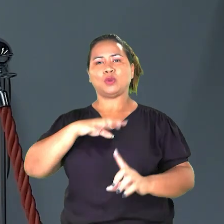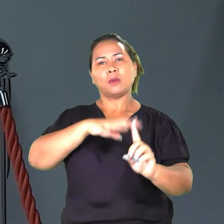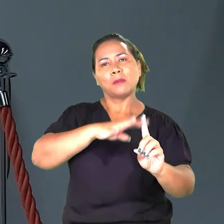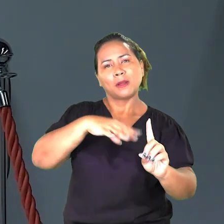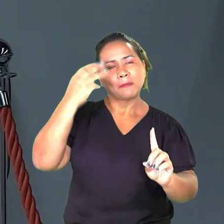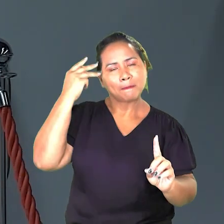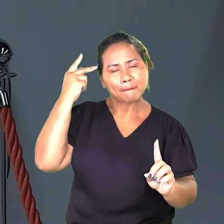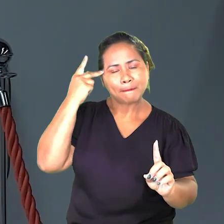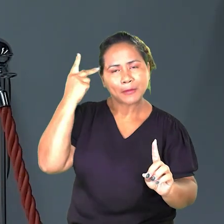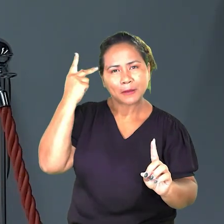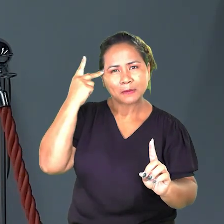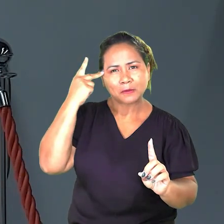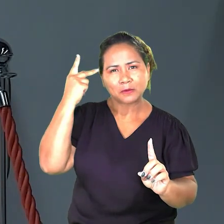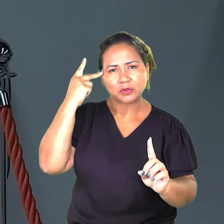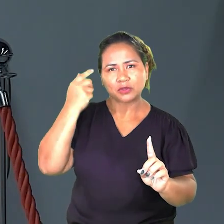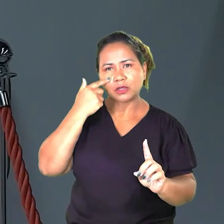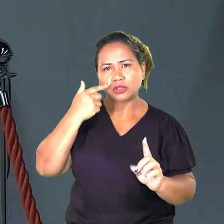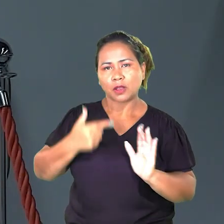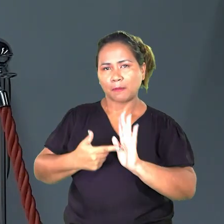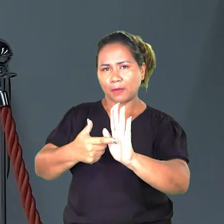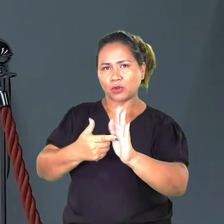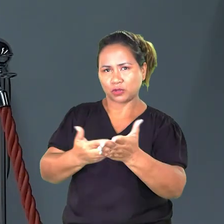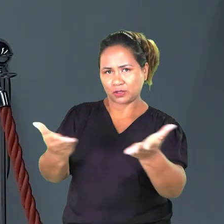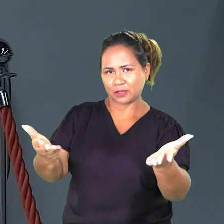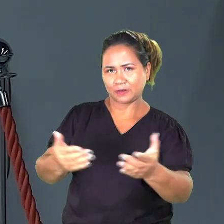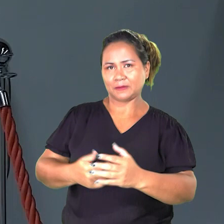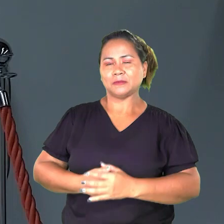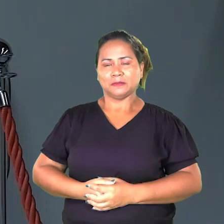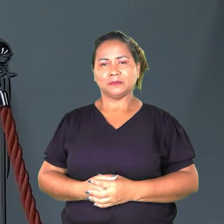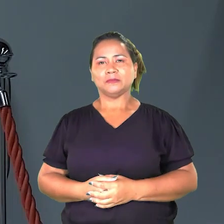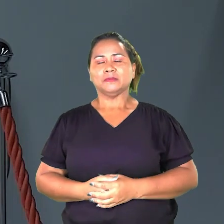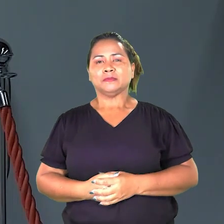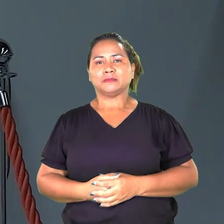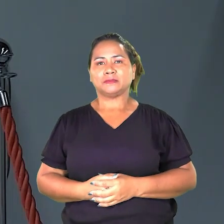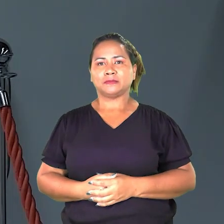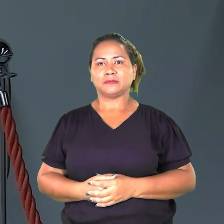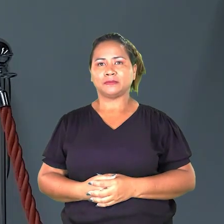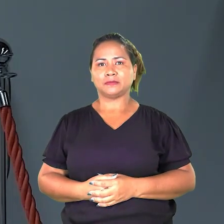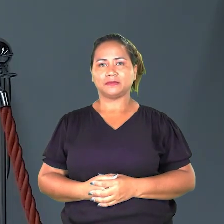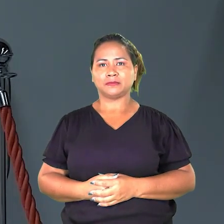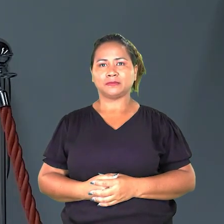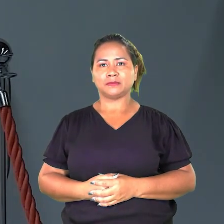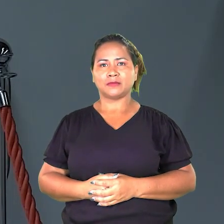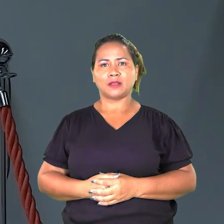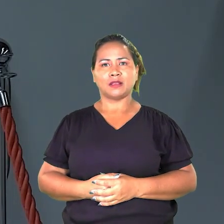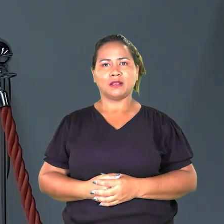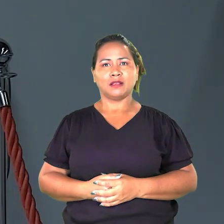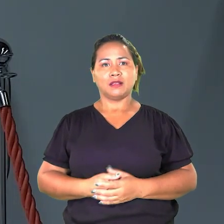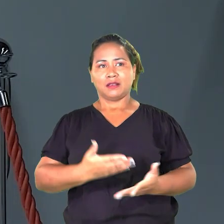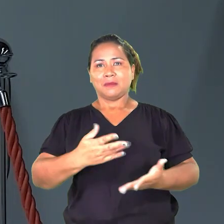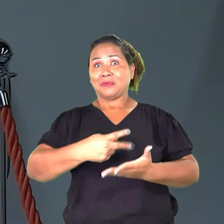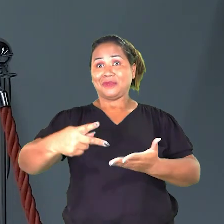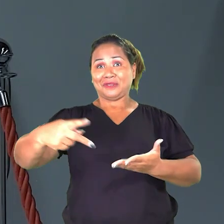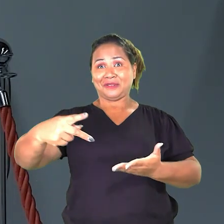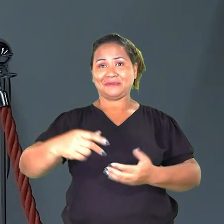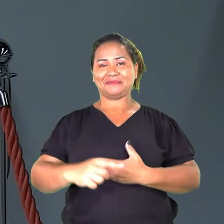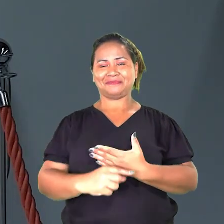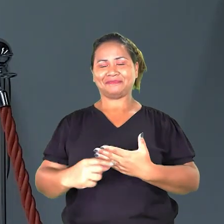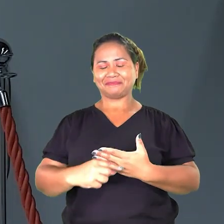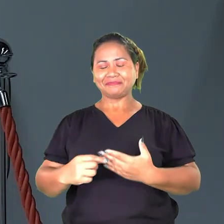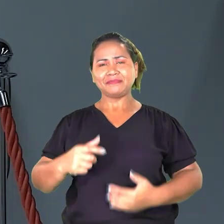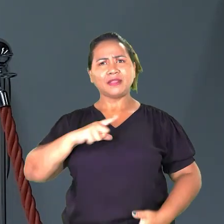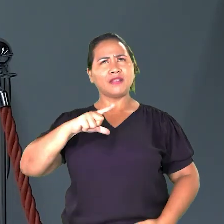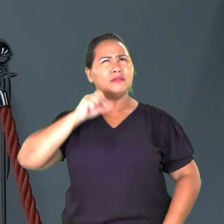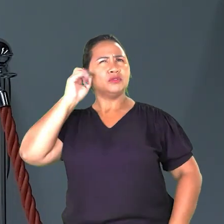eleitoral paulista, aliás, que está aqui exposto a comenda maior da Justiça Eleitoral Paulista.